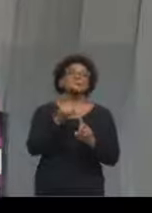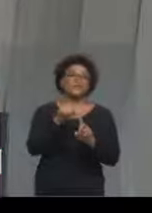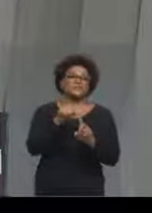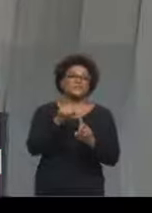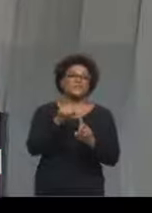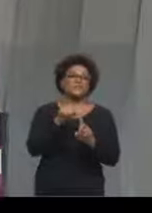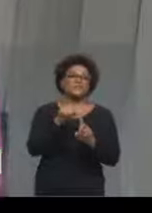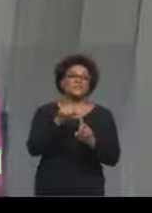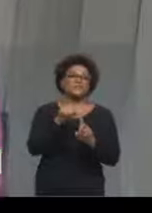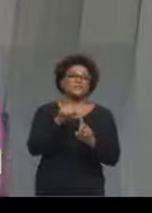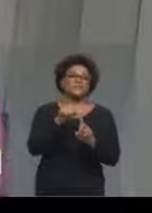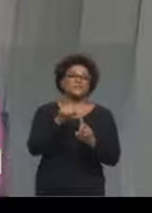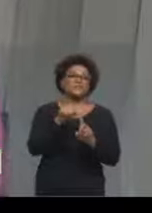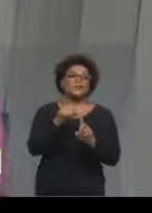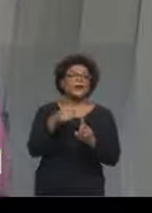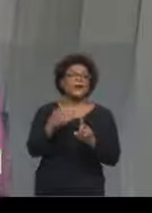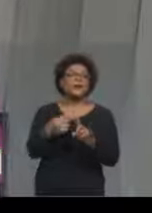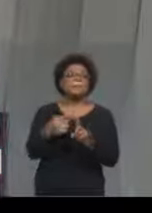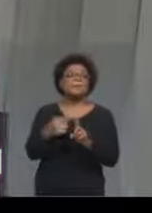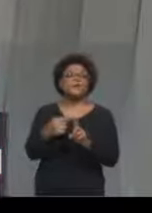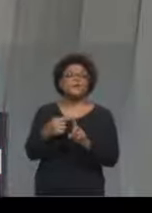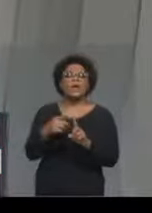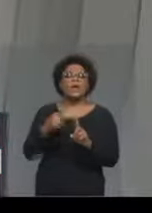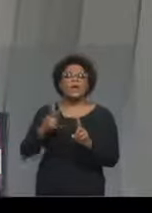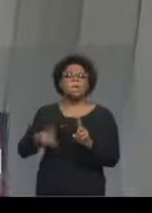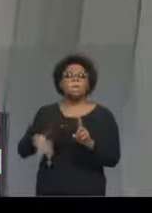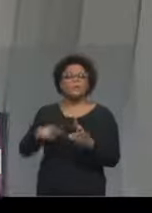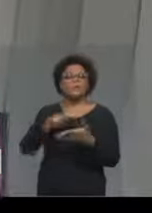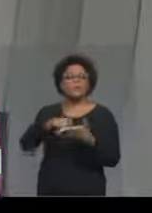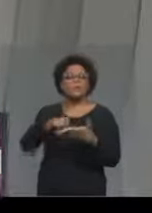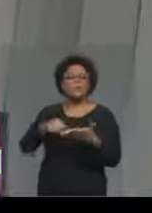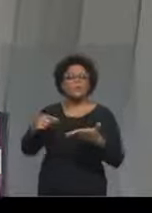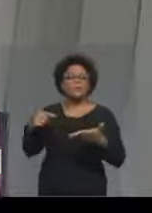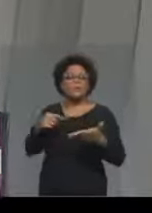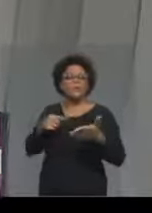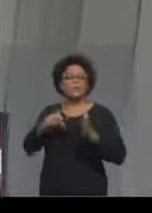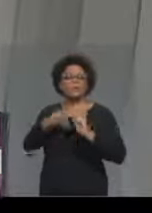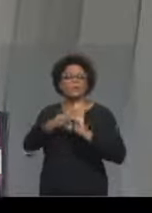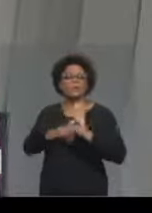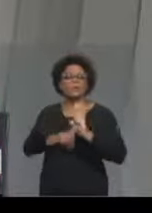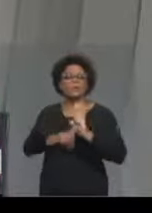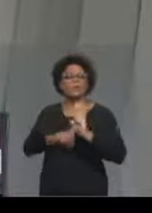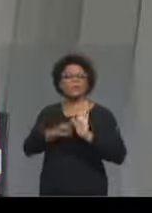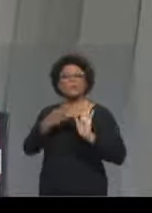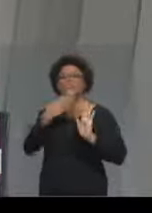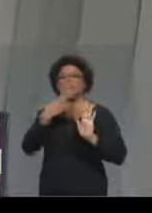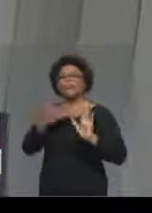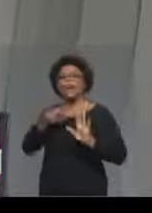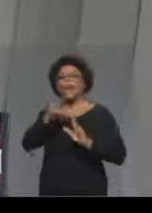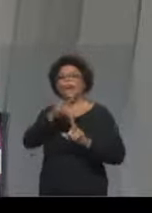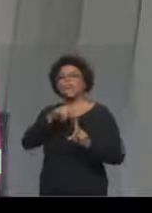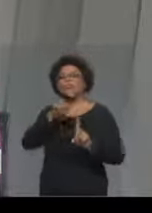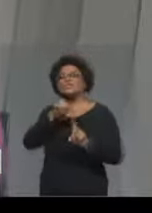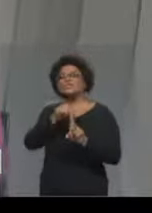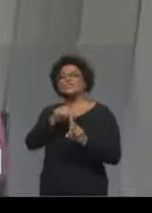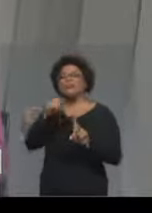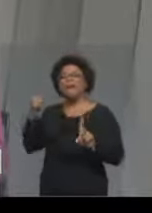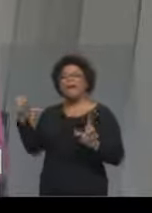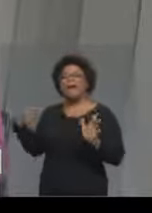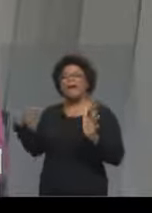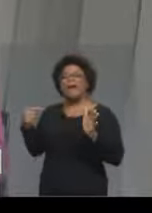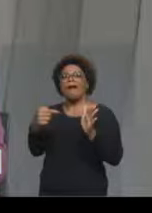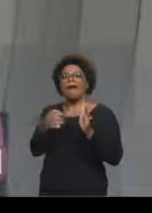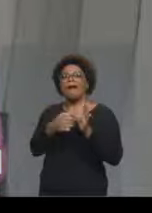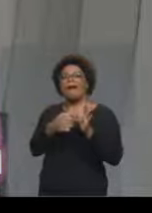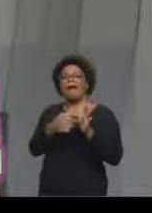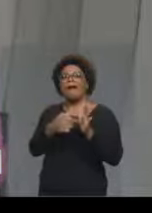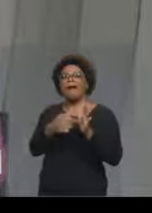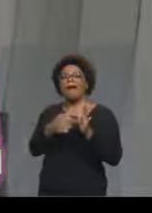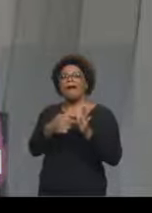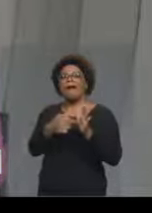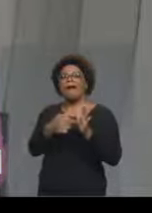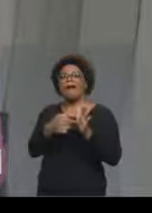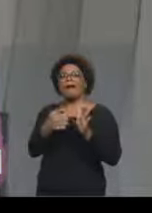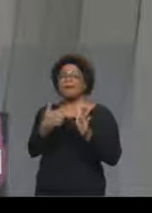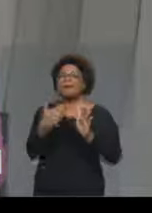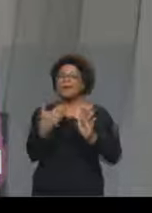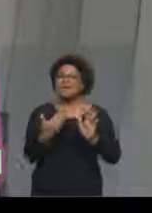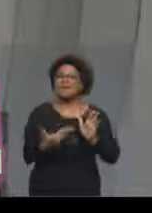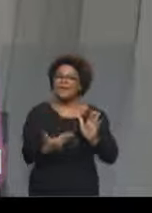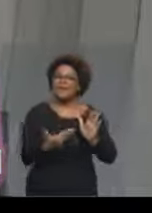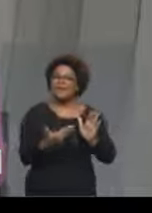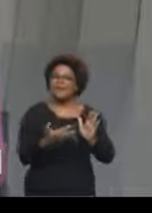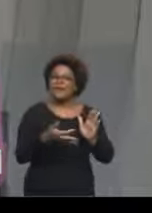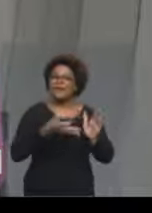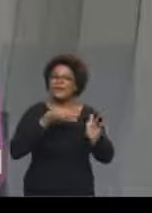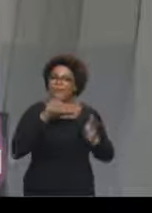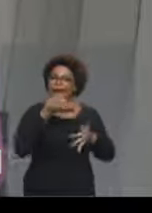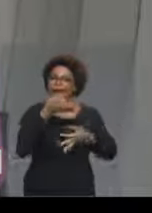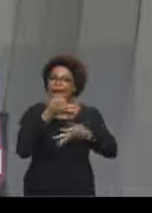função. Por que ele está escrevendo aquele texto? Quem que ele quer atingir? Então, ele pegou uma obra, aí ele vai argumentar para